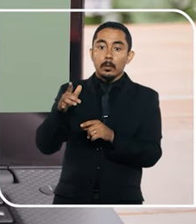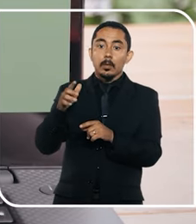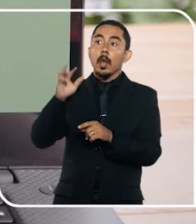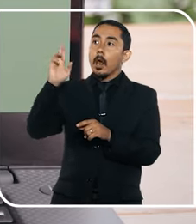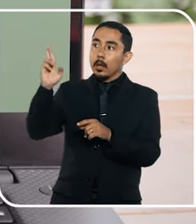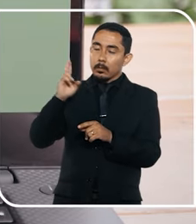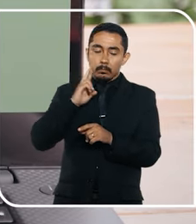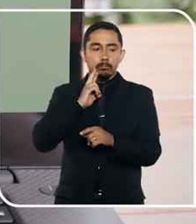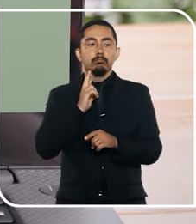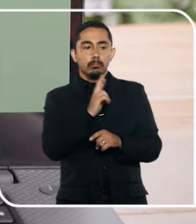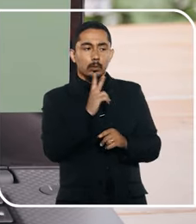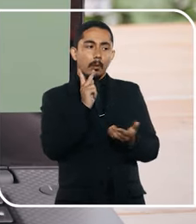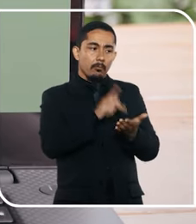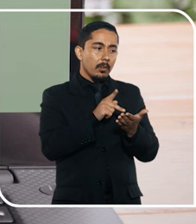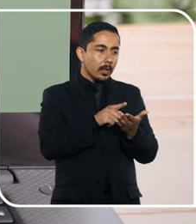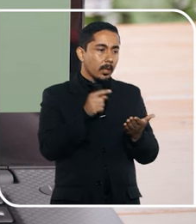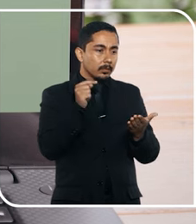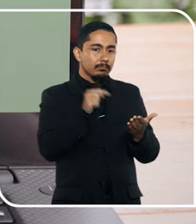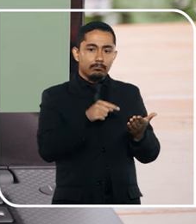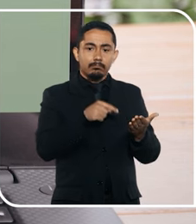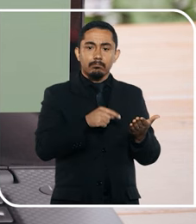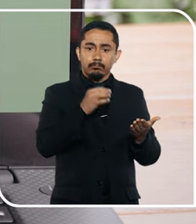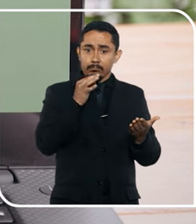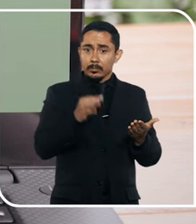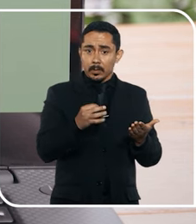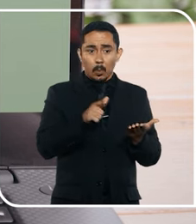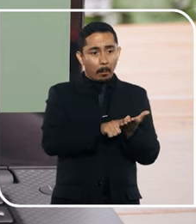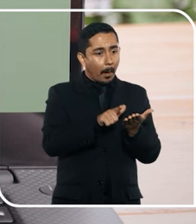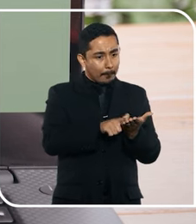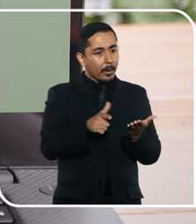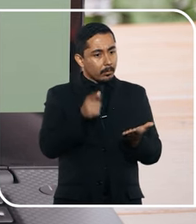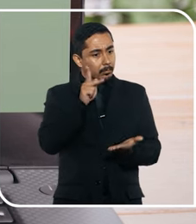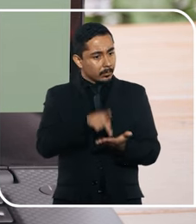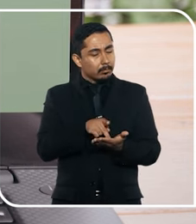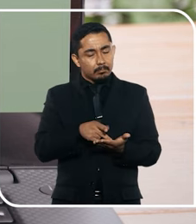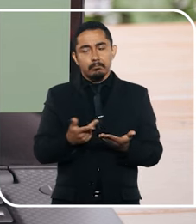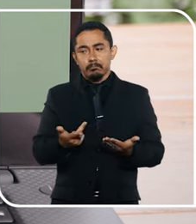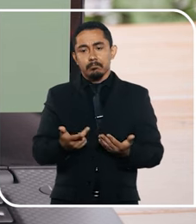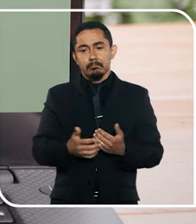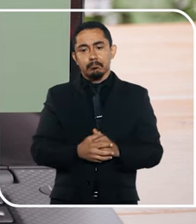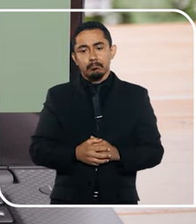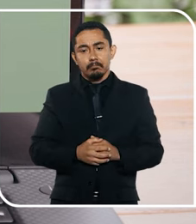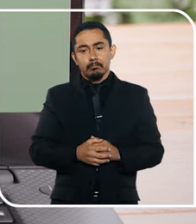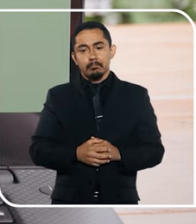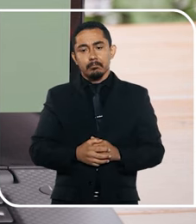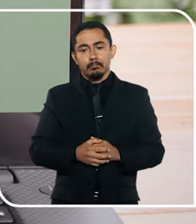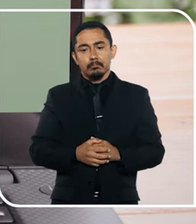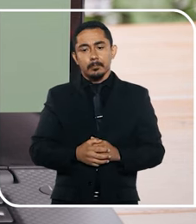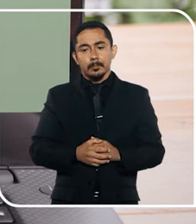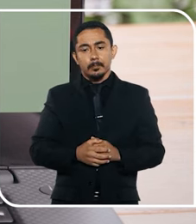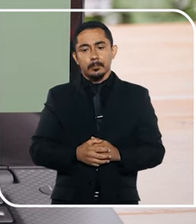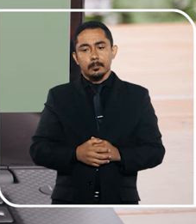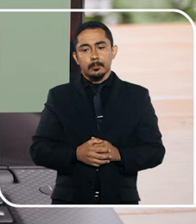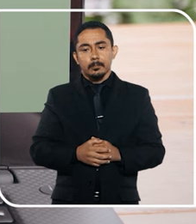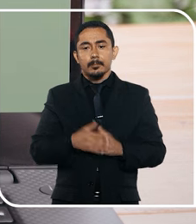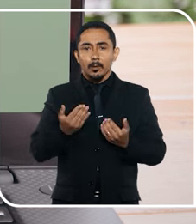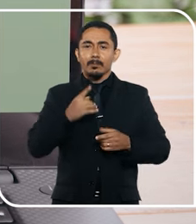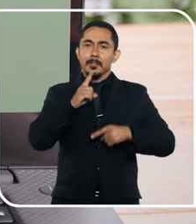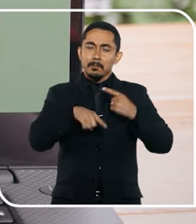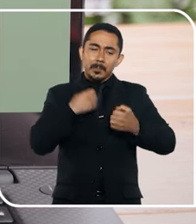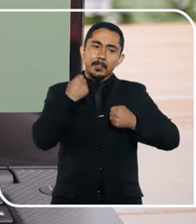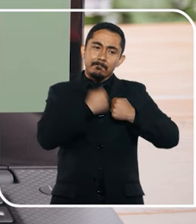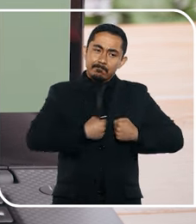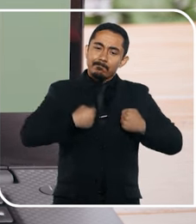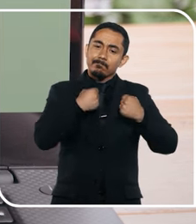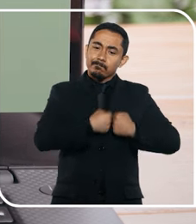mais ou menos, aí ele viu, ele falou: não, realmente o papel aqui é válido, né? E depois